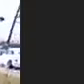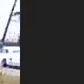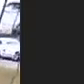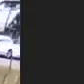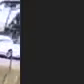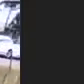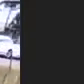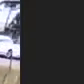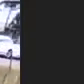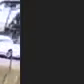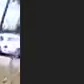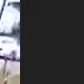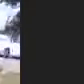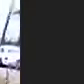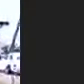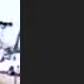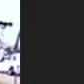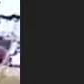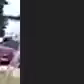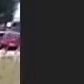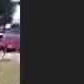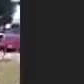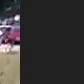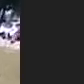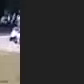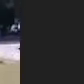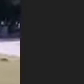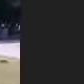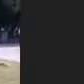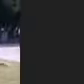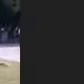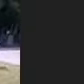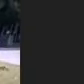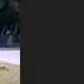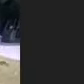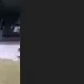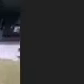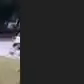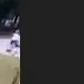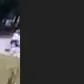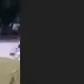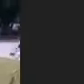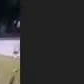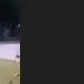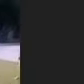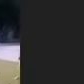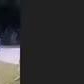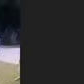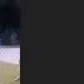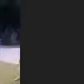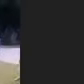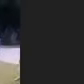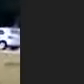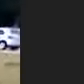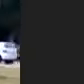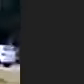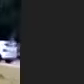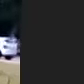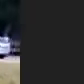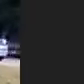solidariedade, então ela começou a ficar ainda mais violenta, a colocar pessoas com segurança para fora, arrancar crachá do peito.